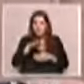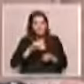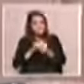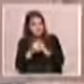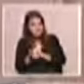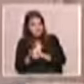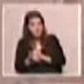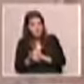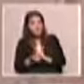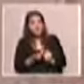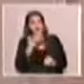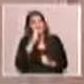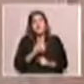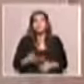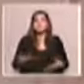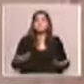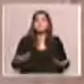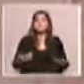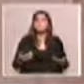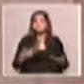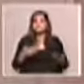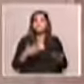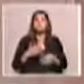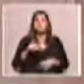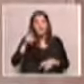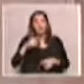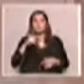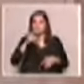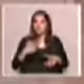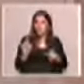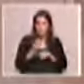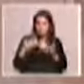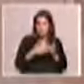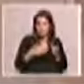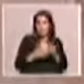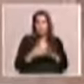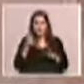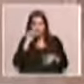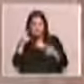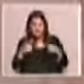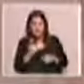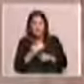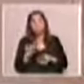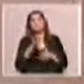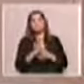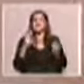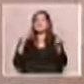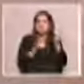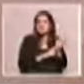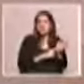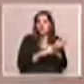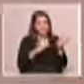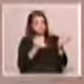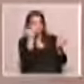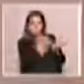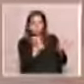seja, no fundo, continuar a dar garantias ao consumidor, porque eu acho que isto também, a questão do selo, por exemplo, a questão da qualidade também a